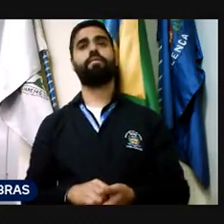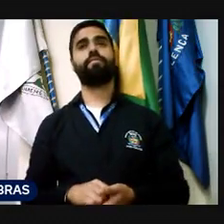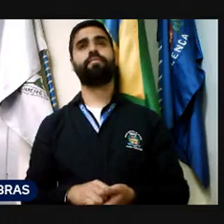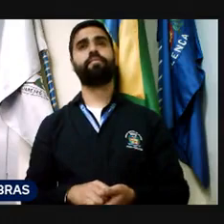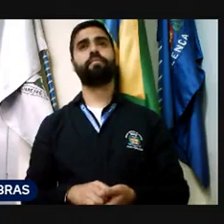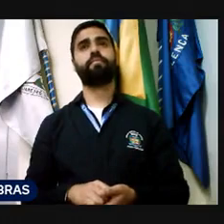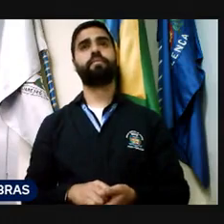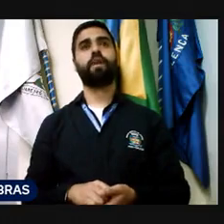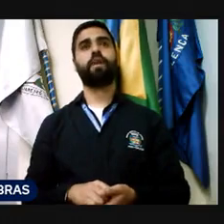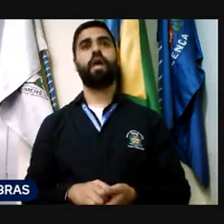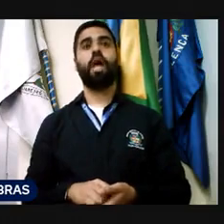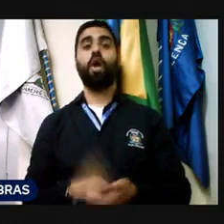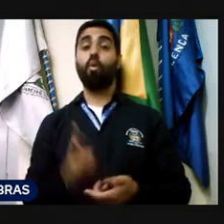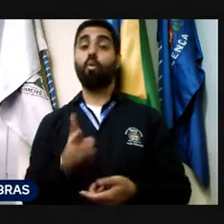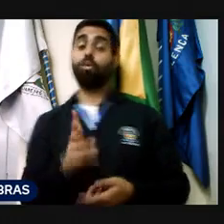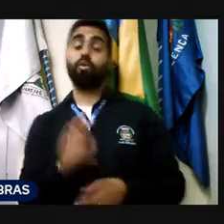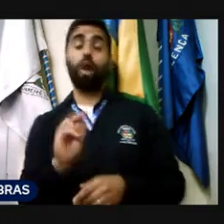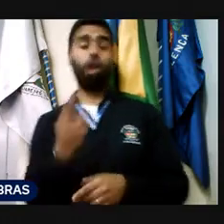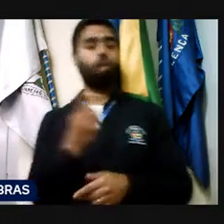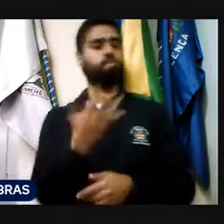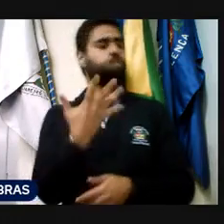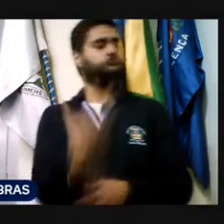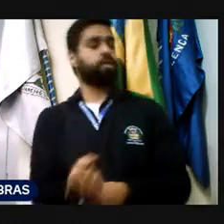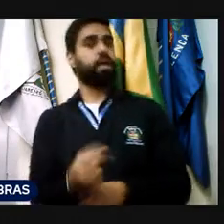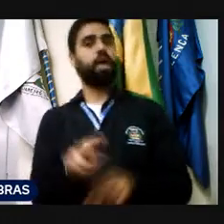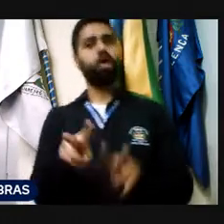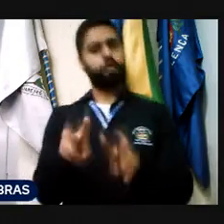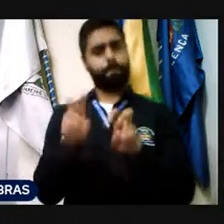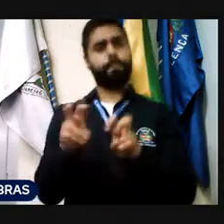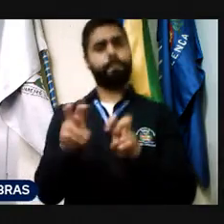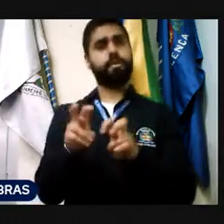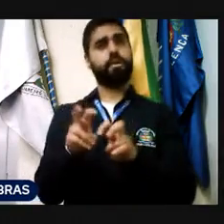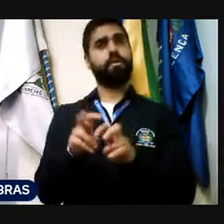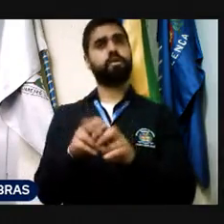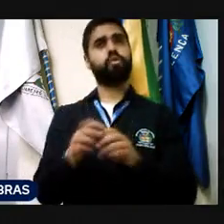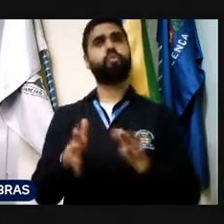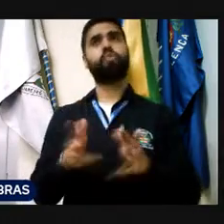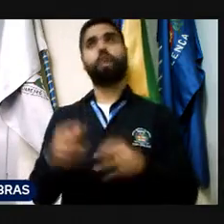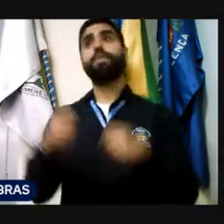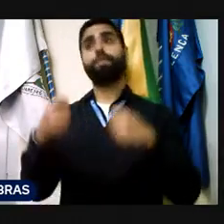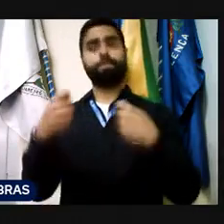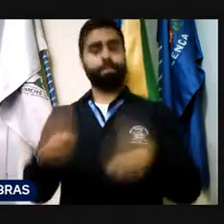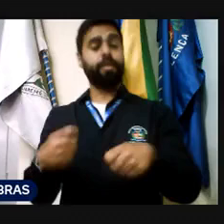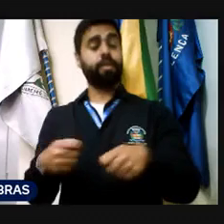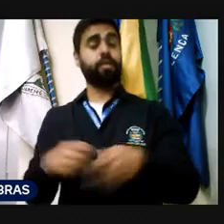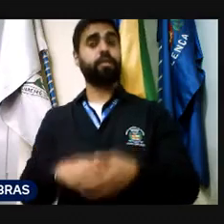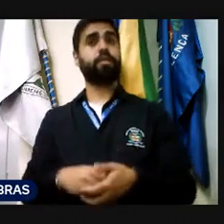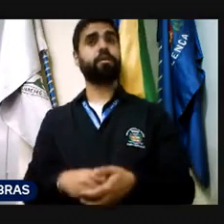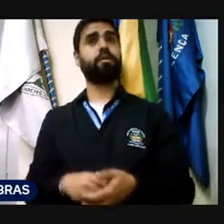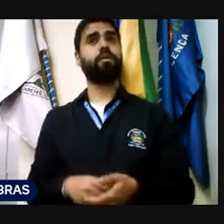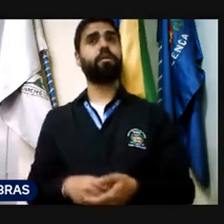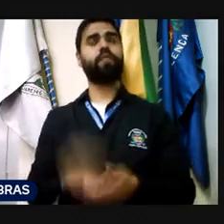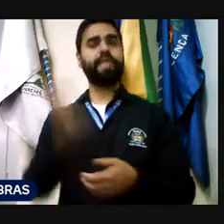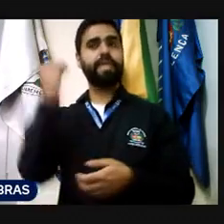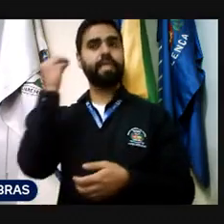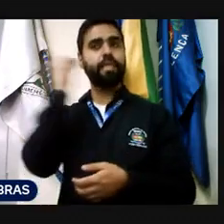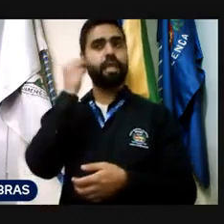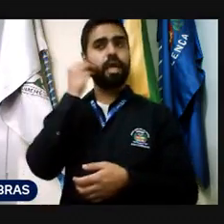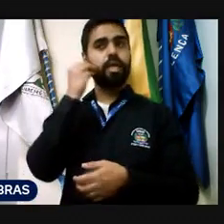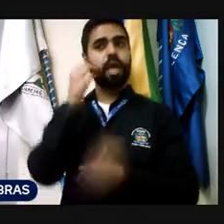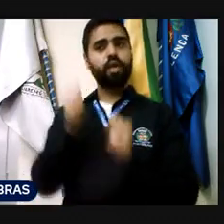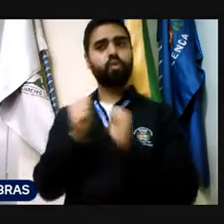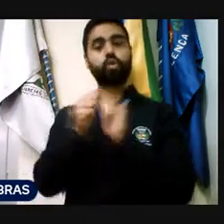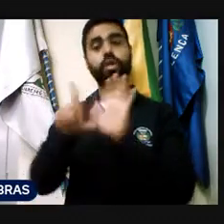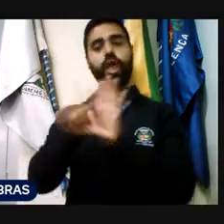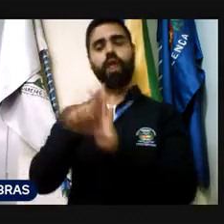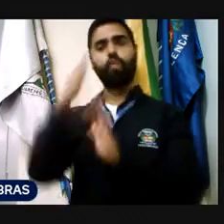apoiar ou não uma situação dessa. Vejo todas elas pertinentes, todas elas necessárias. Então, vamos buscar, na forma da lei,